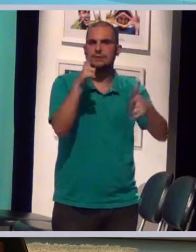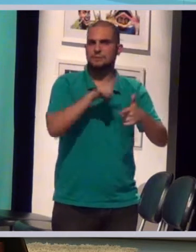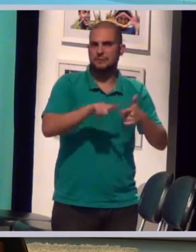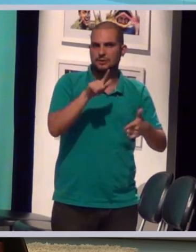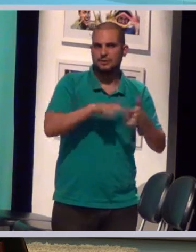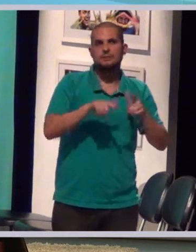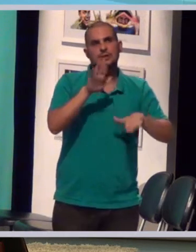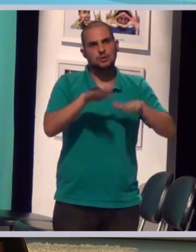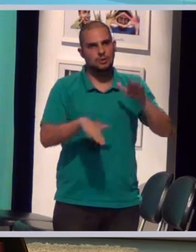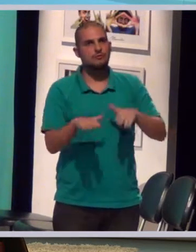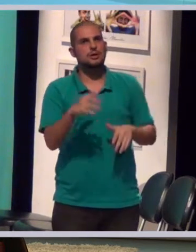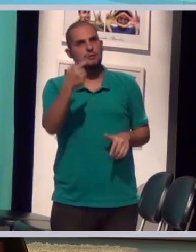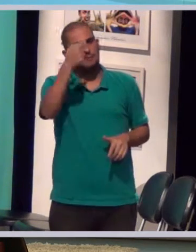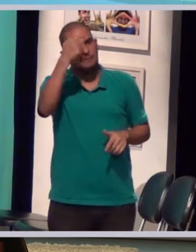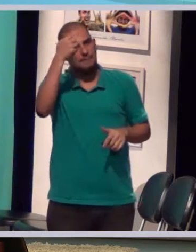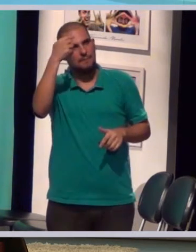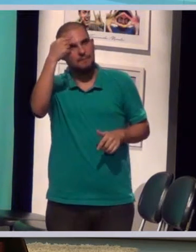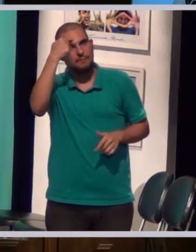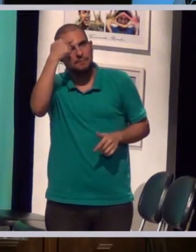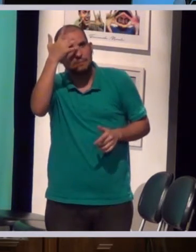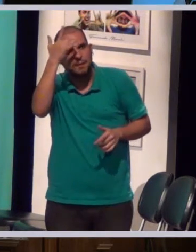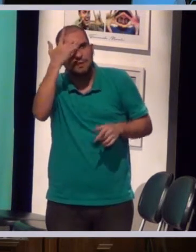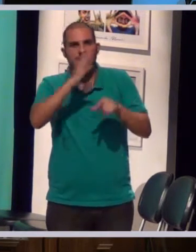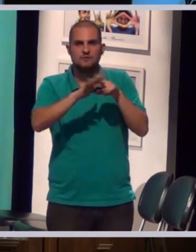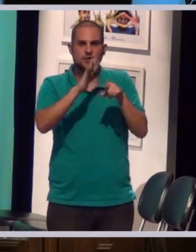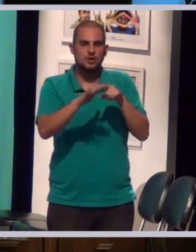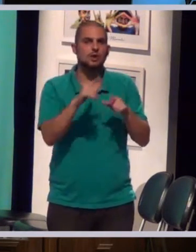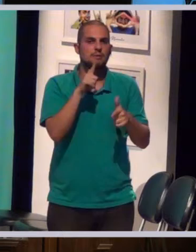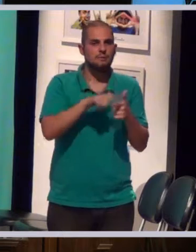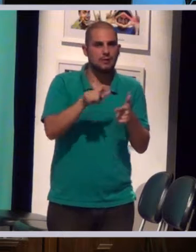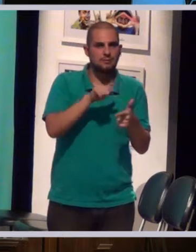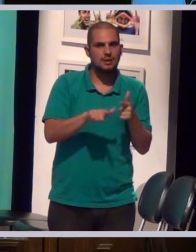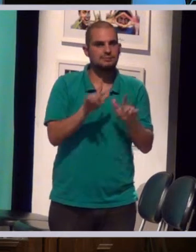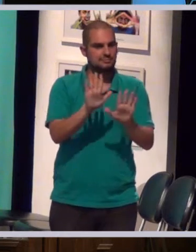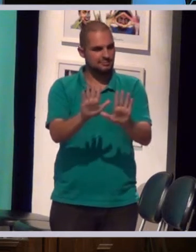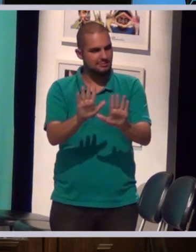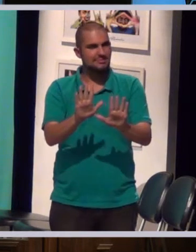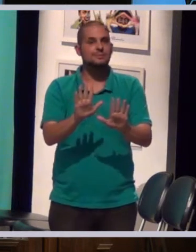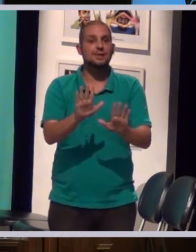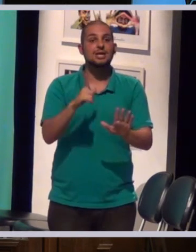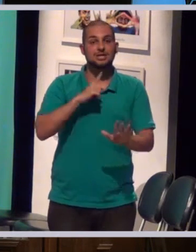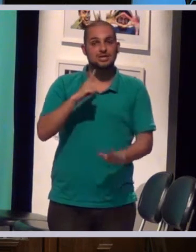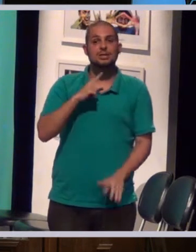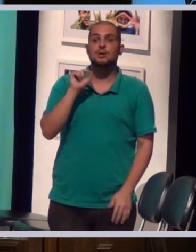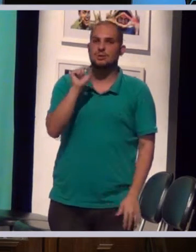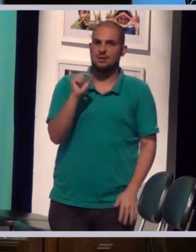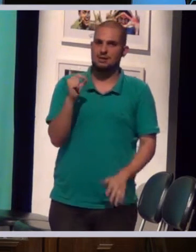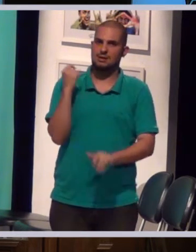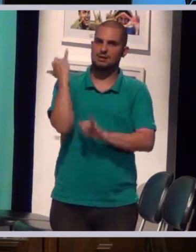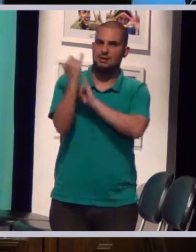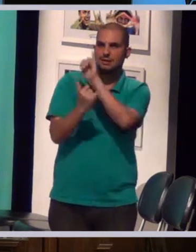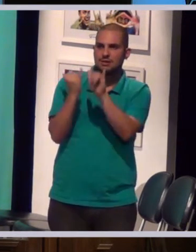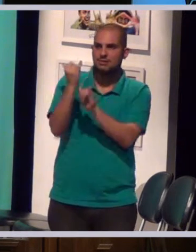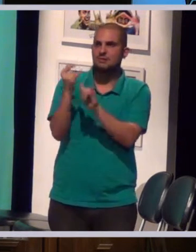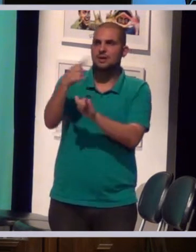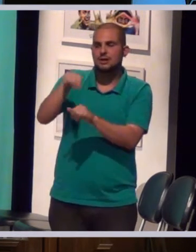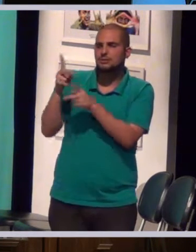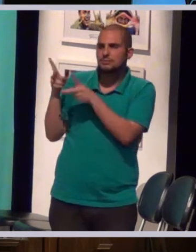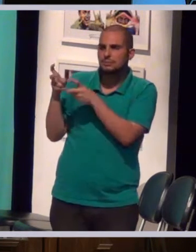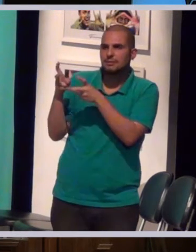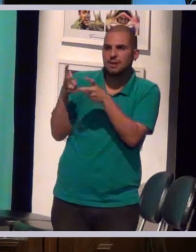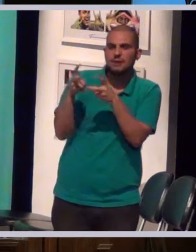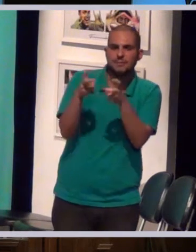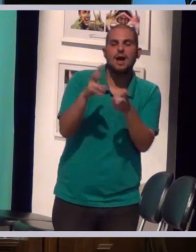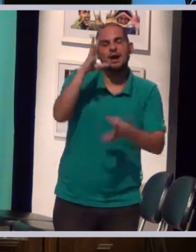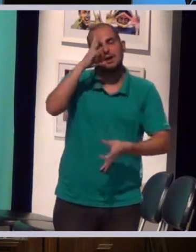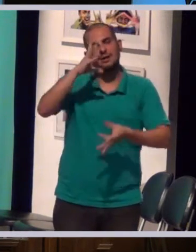com a memória fonológica. Mas existe um corpo enorme de evidências que vão explicar